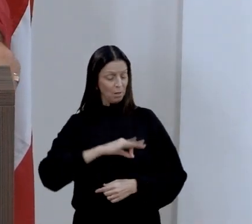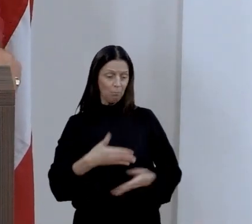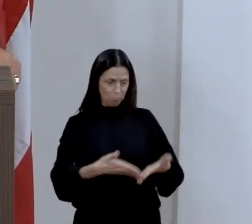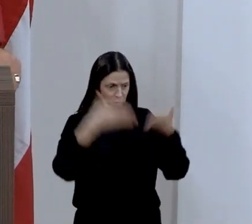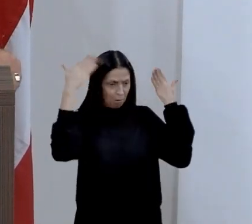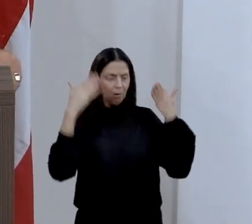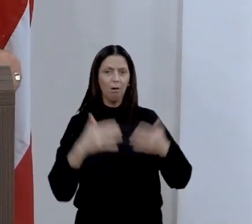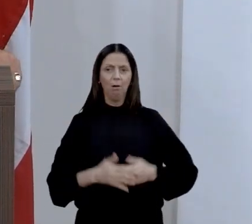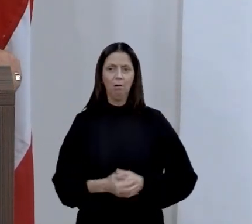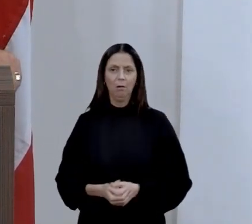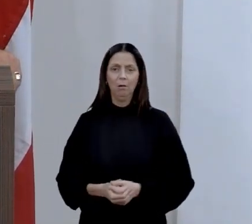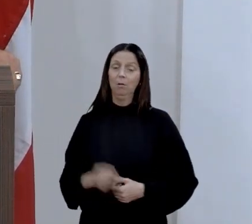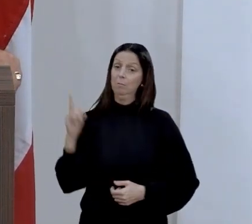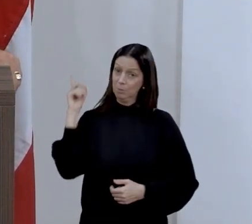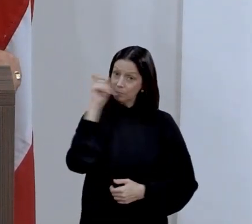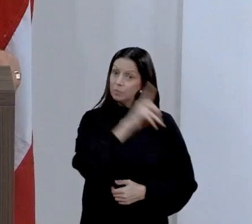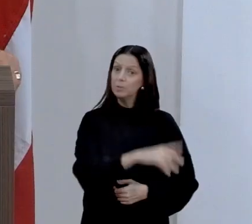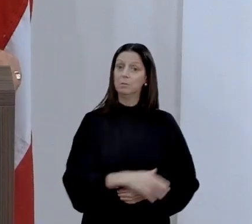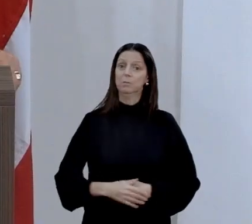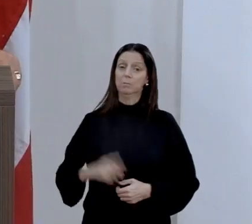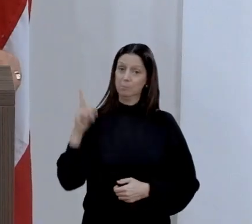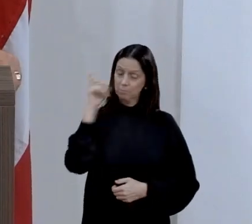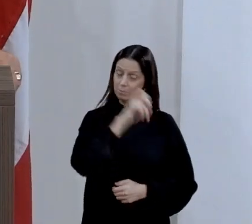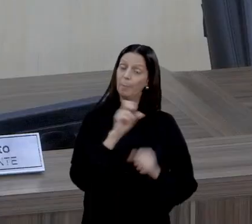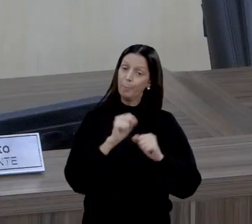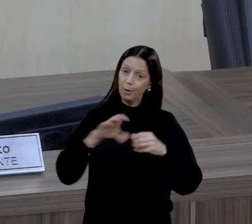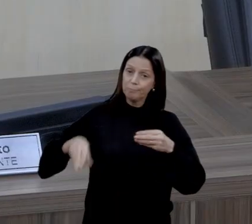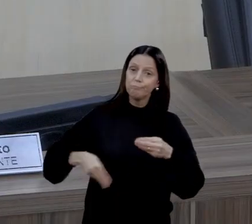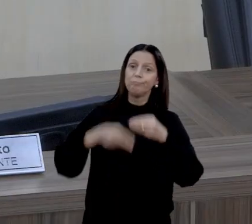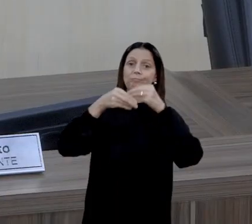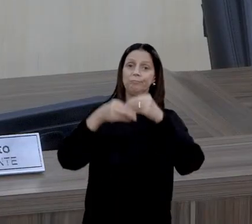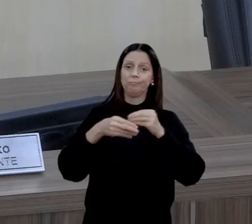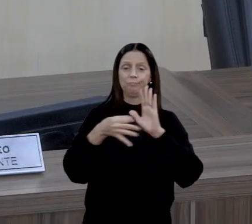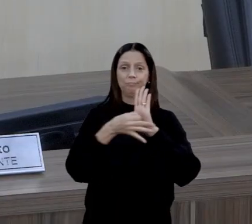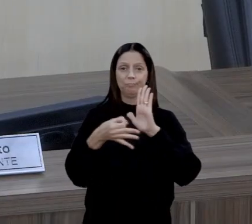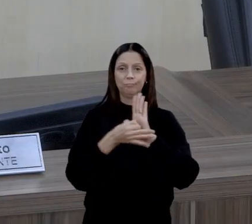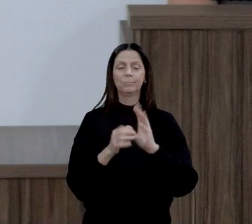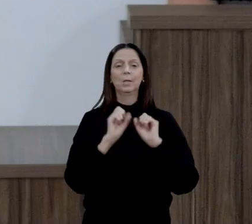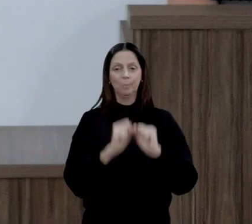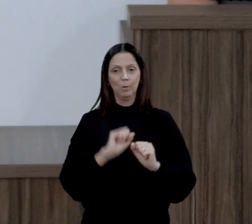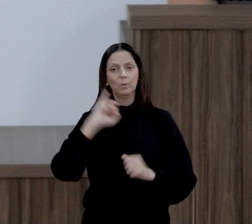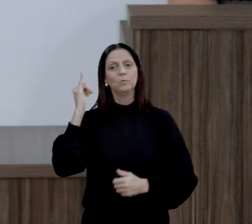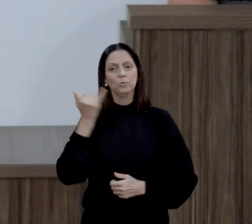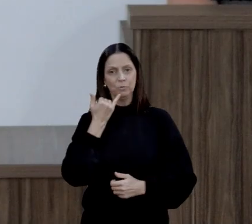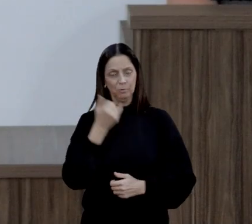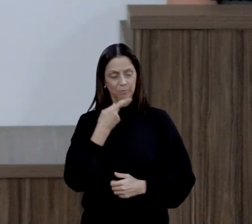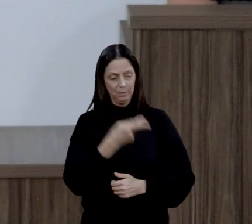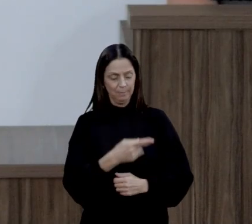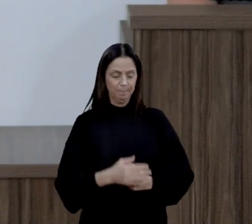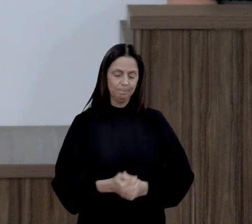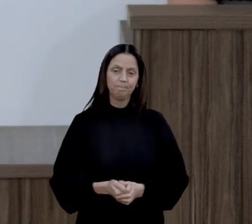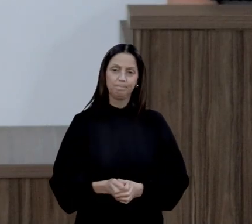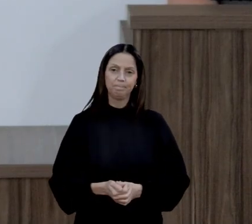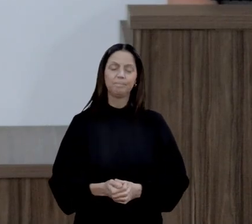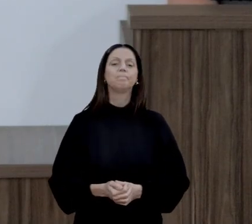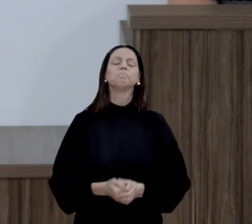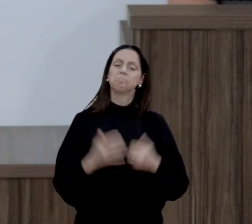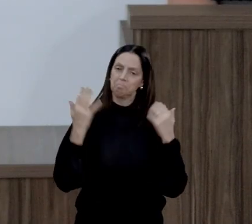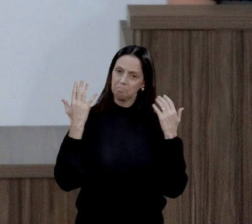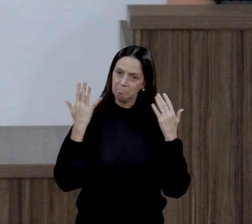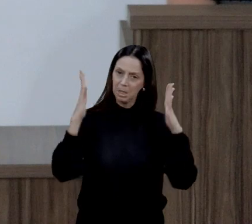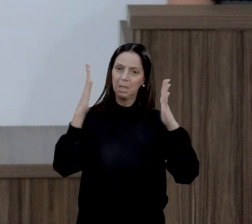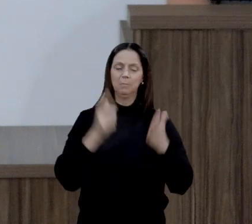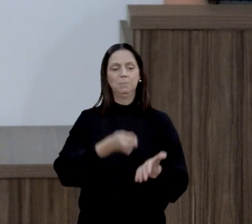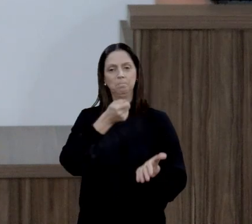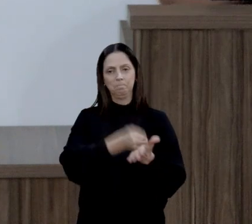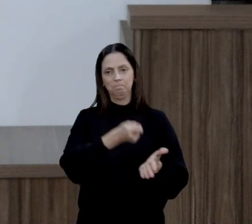Fica difícil, né? Fica difícil, conceda a parte. Em a parte, vereador Jean Volpato. Vereador Adriano, parabéns pela